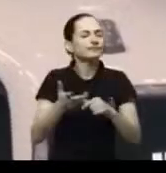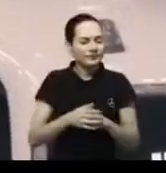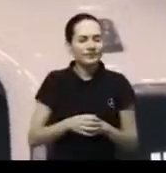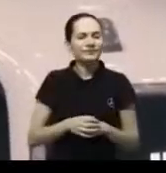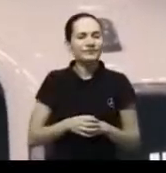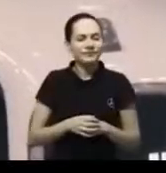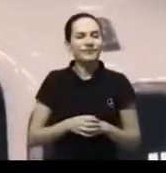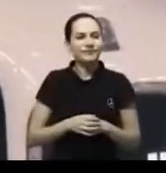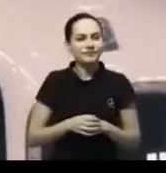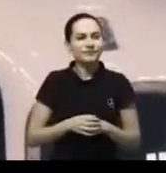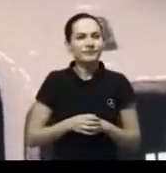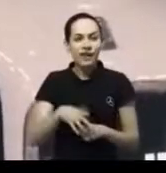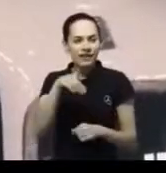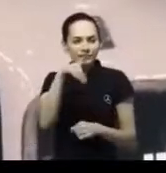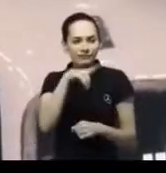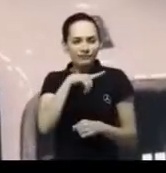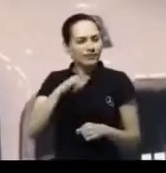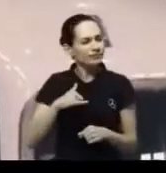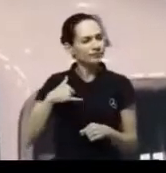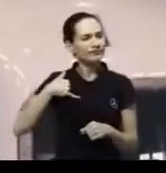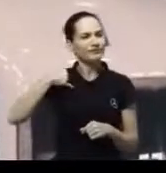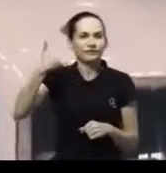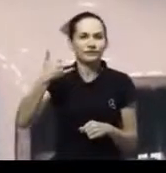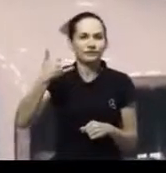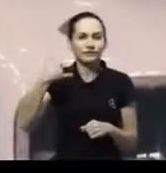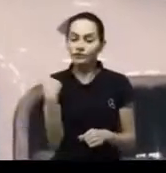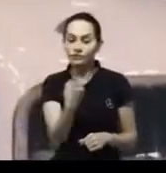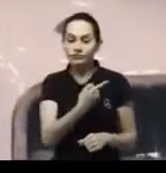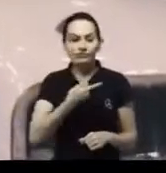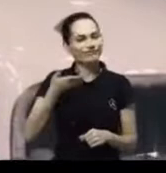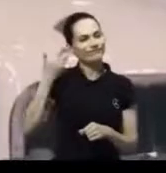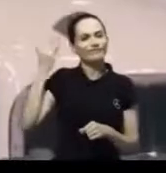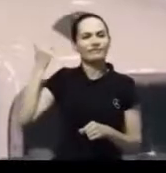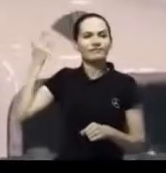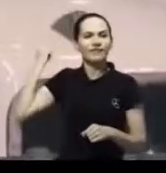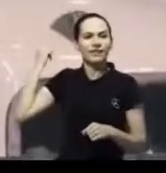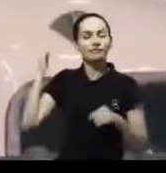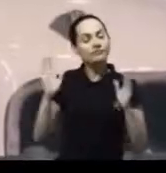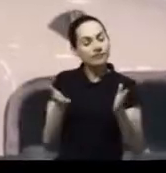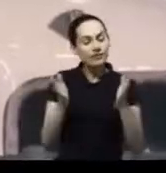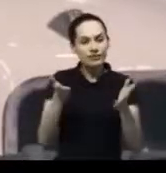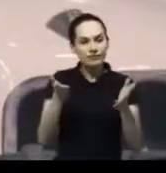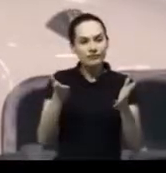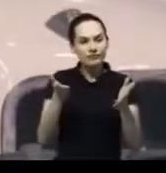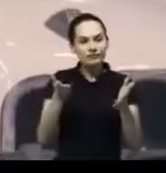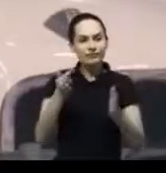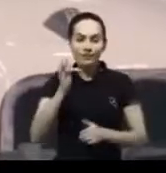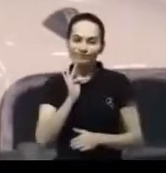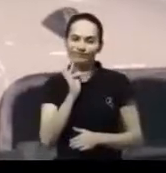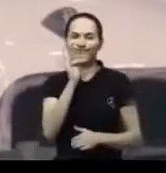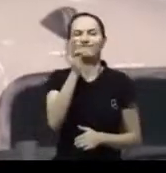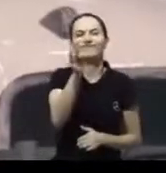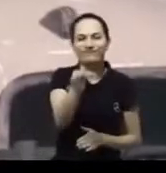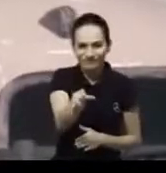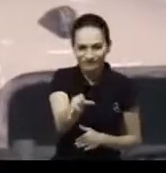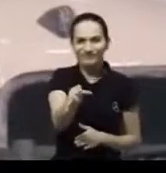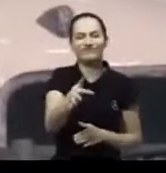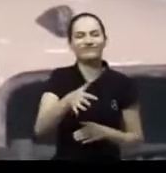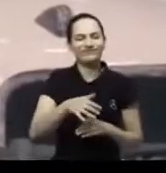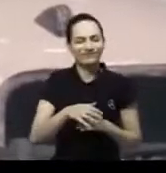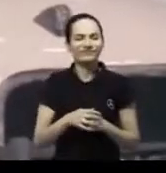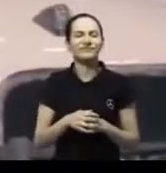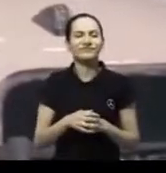peças e temos muito orgulho do nosso pássaro do nosso presente e mais ainda